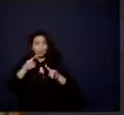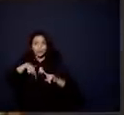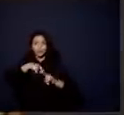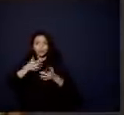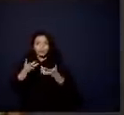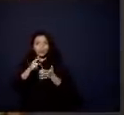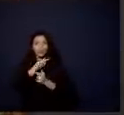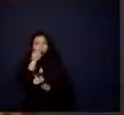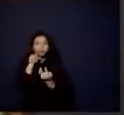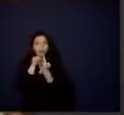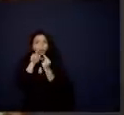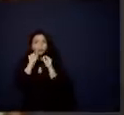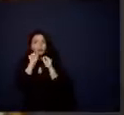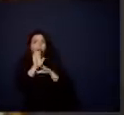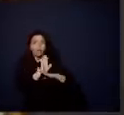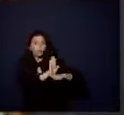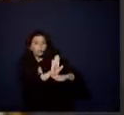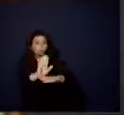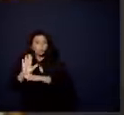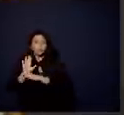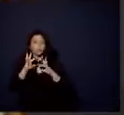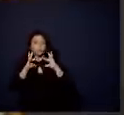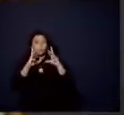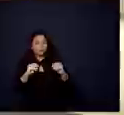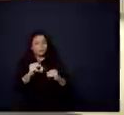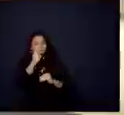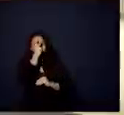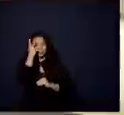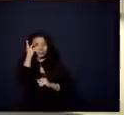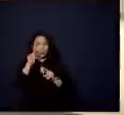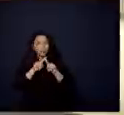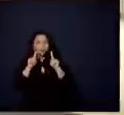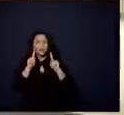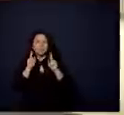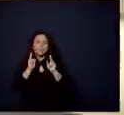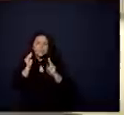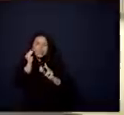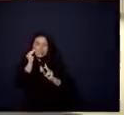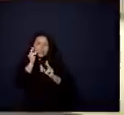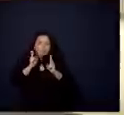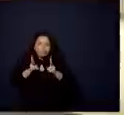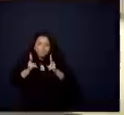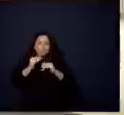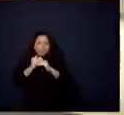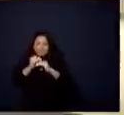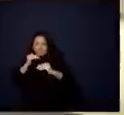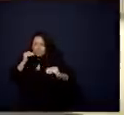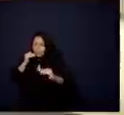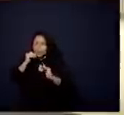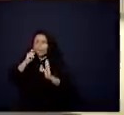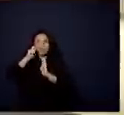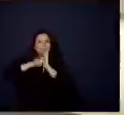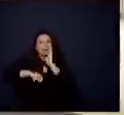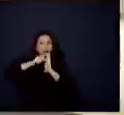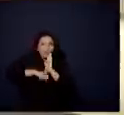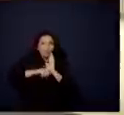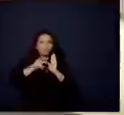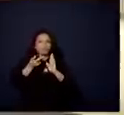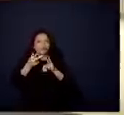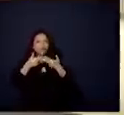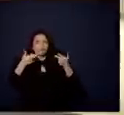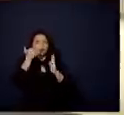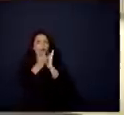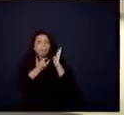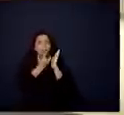tempo manter sustentabilidade fiscal só aprofundar um pouquinho esse ponto só para a gente lembrar o Brasil